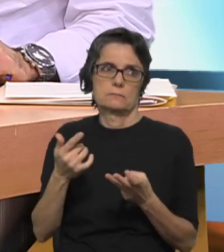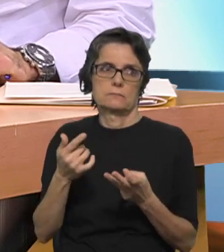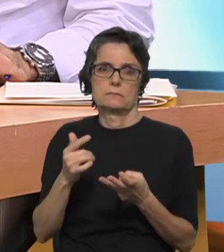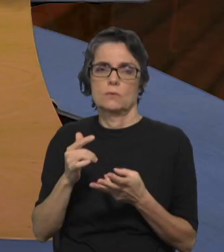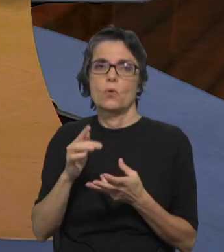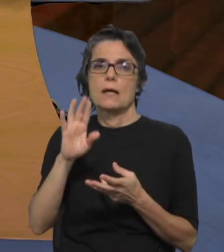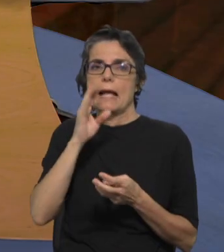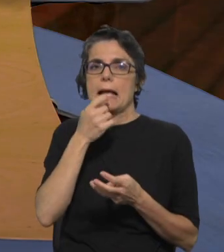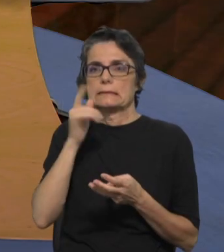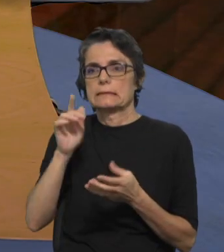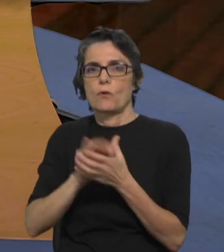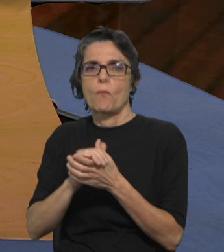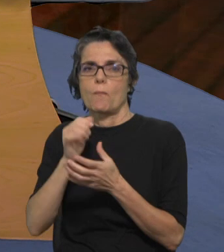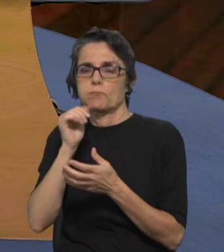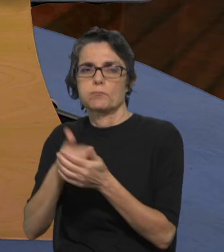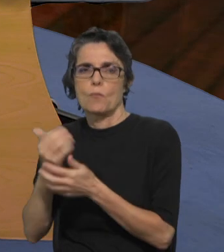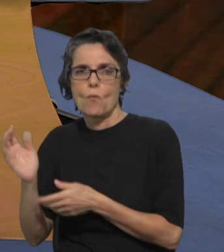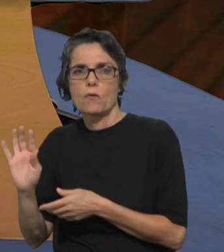viúvas,